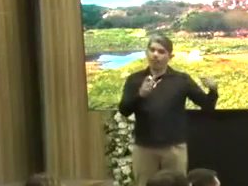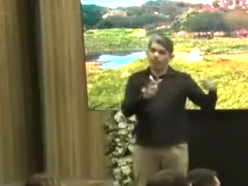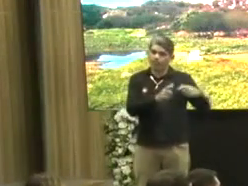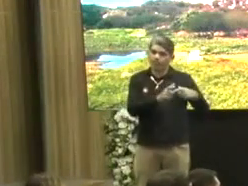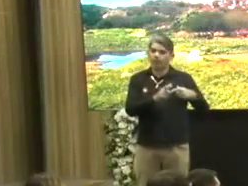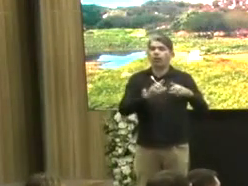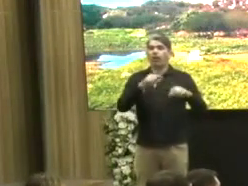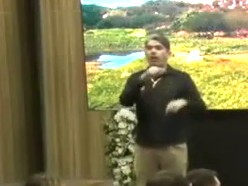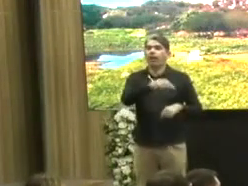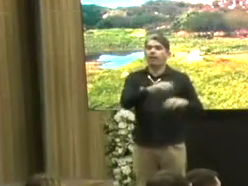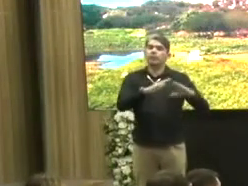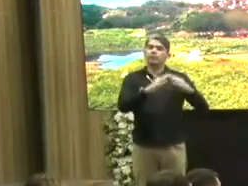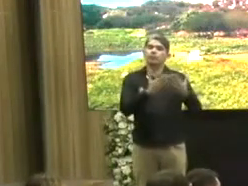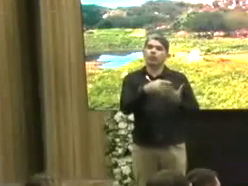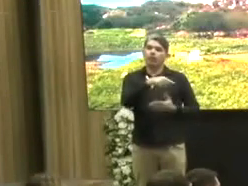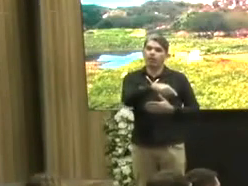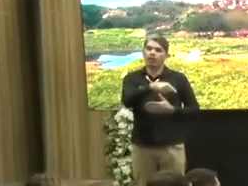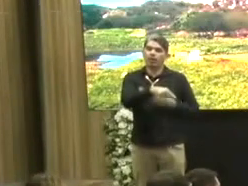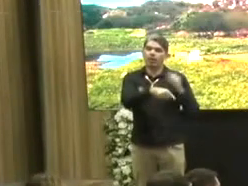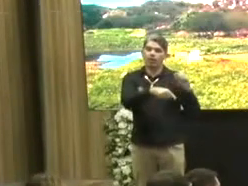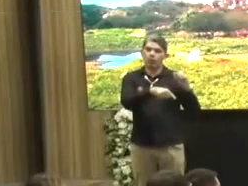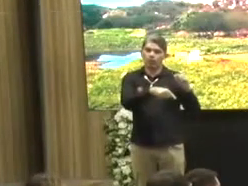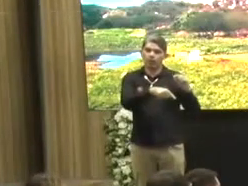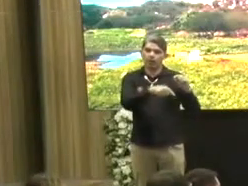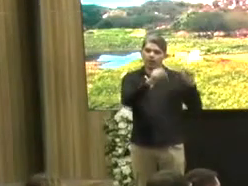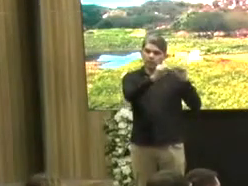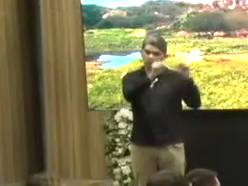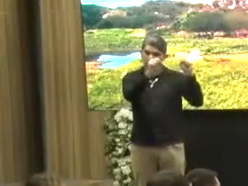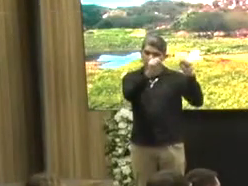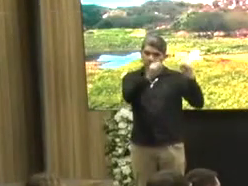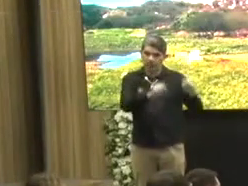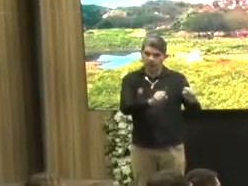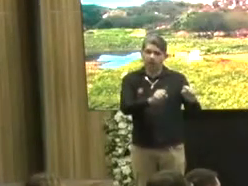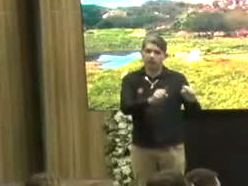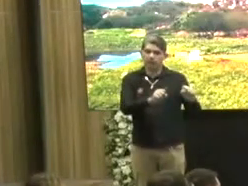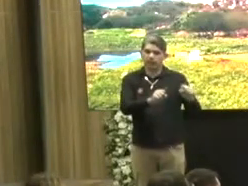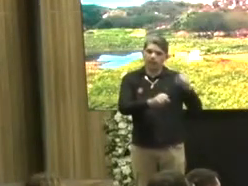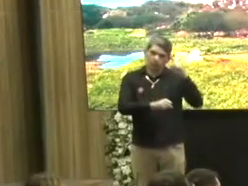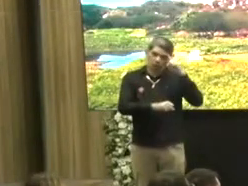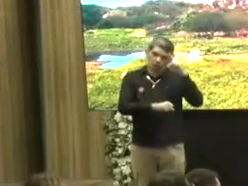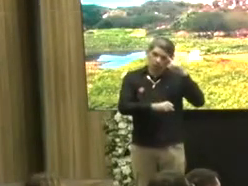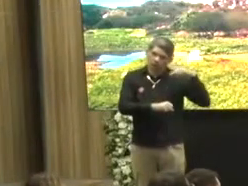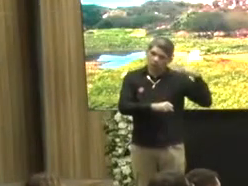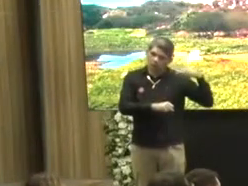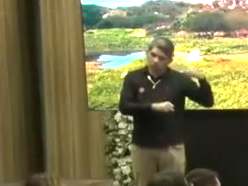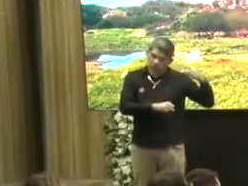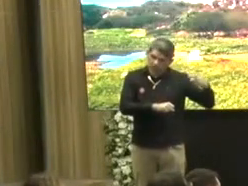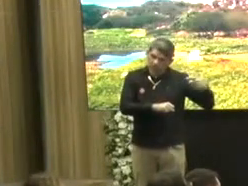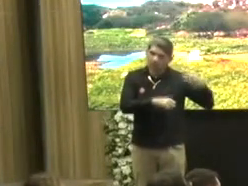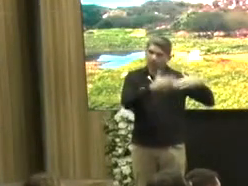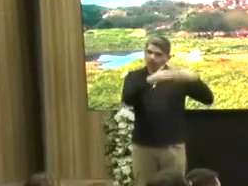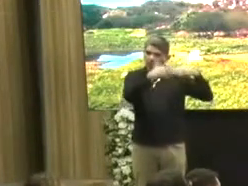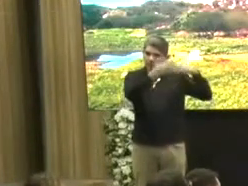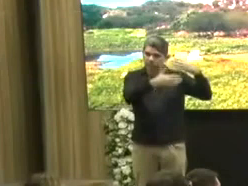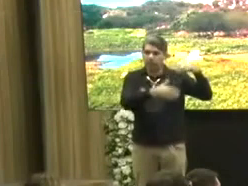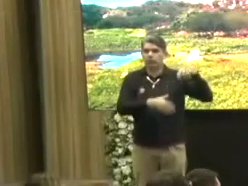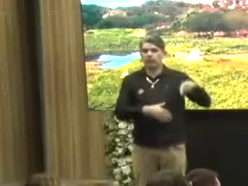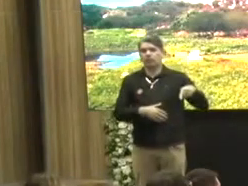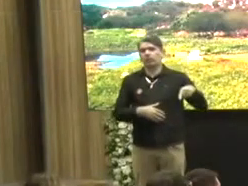porque a escola, ela é sistemática, ela é cotidiana e ela é progressiva. A